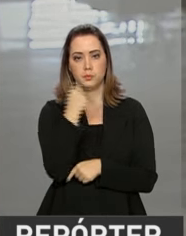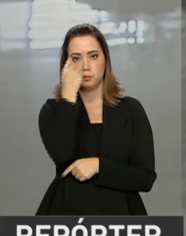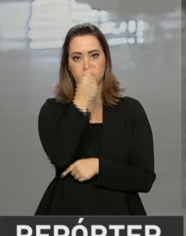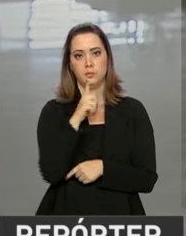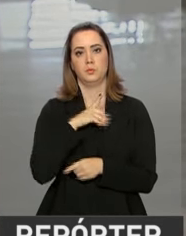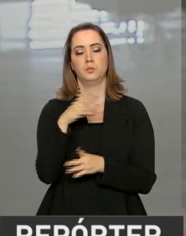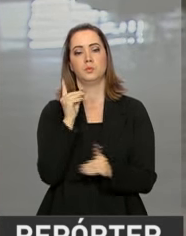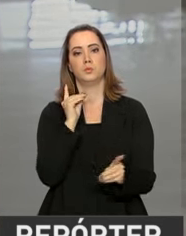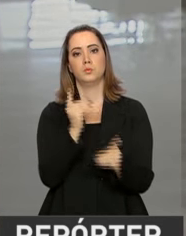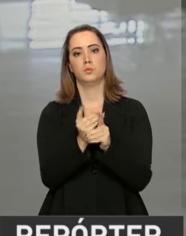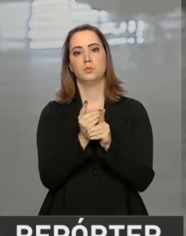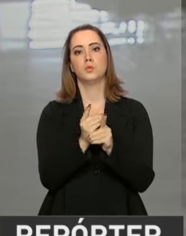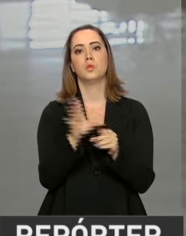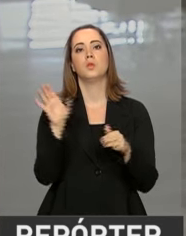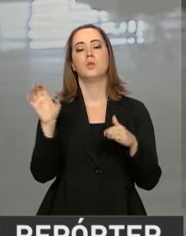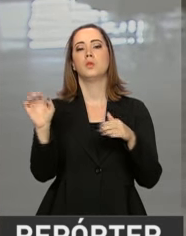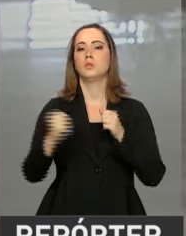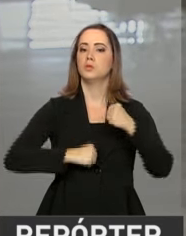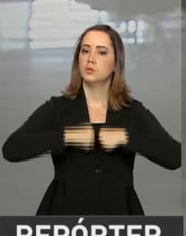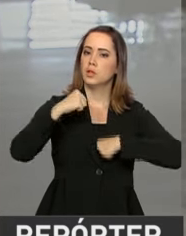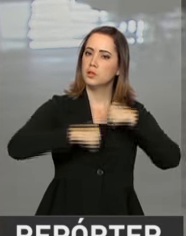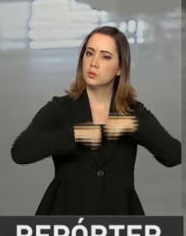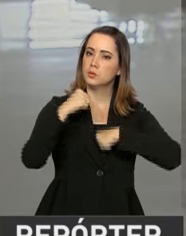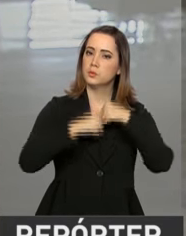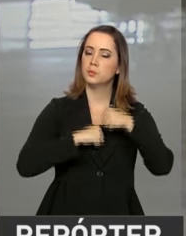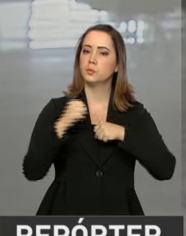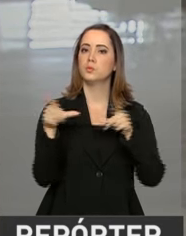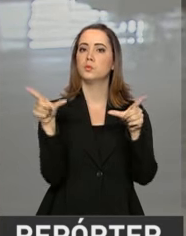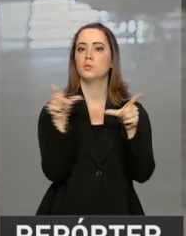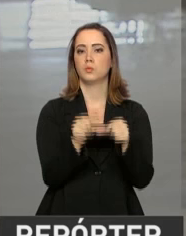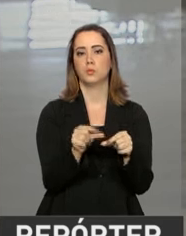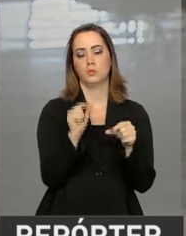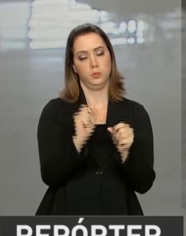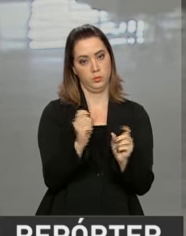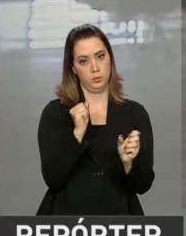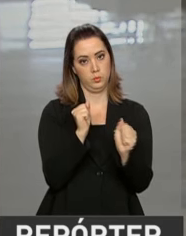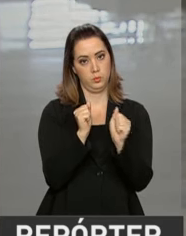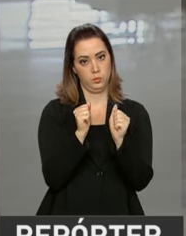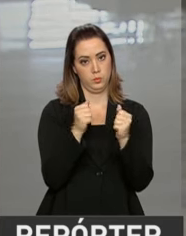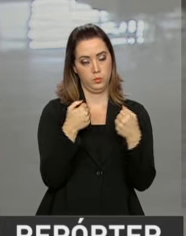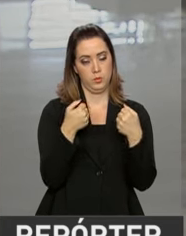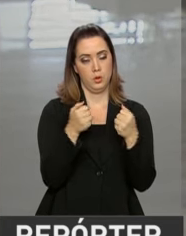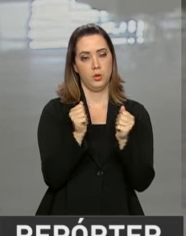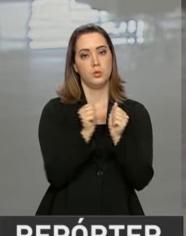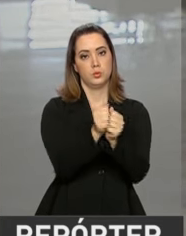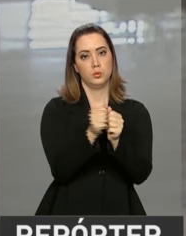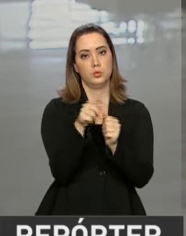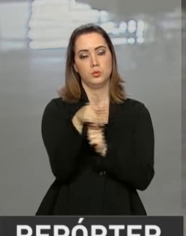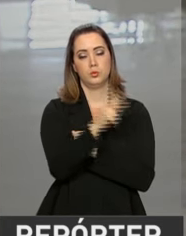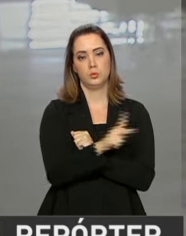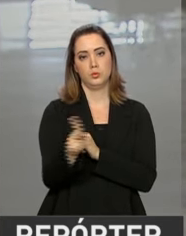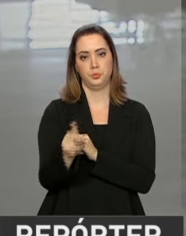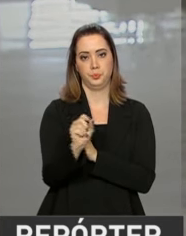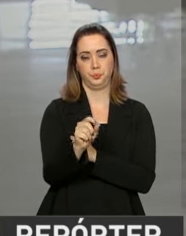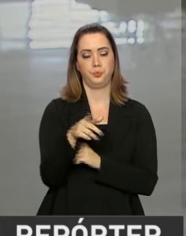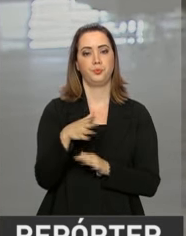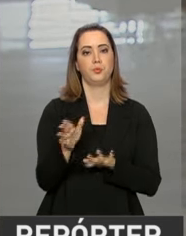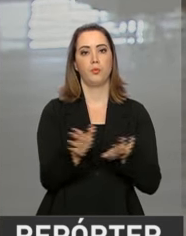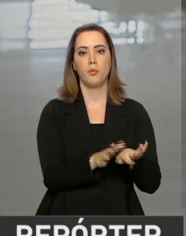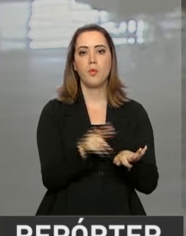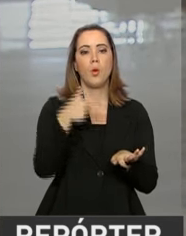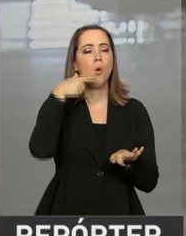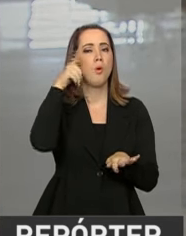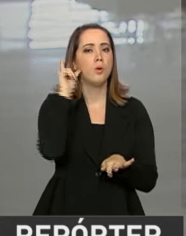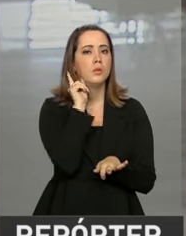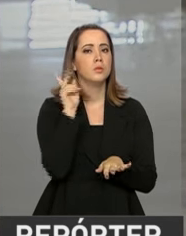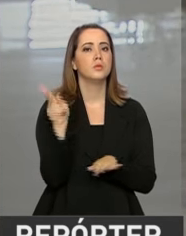e Pequena Indústria do Estado de São Paulo, Joseph Curri. E ontem o presidente Michel Temer se reuniu com os presidentes da